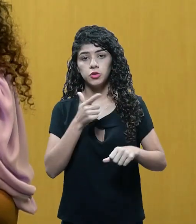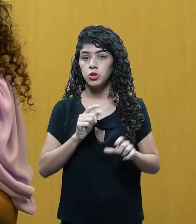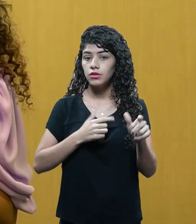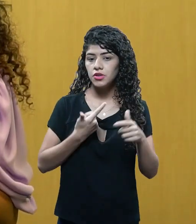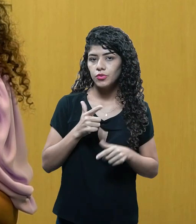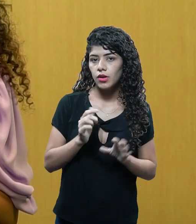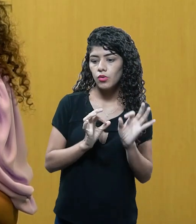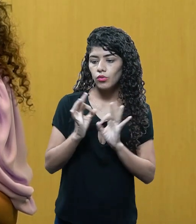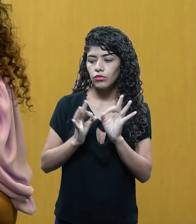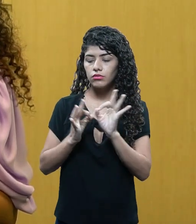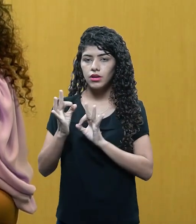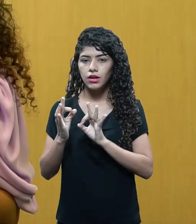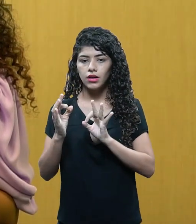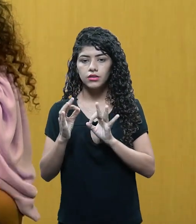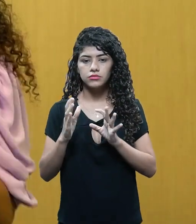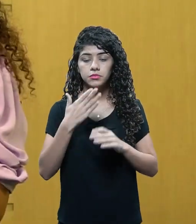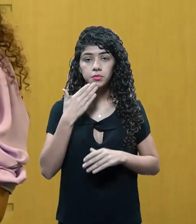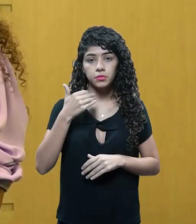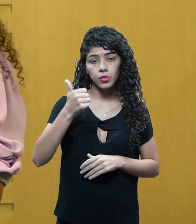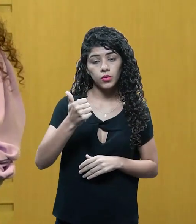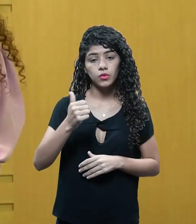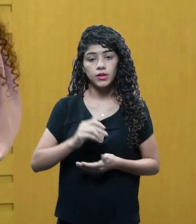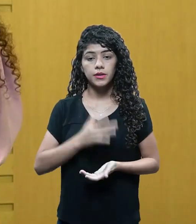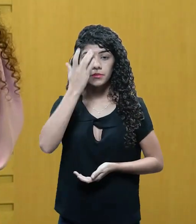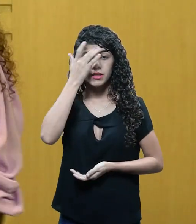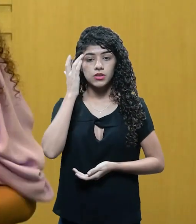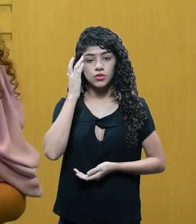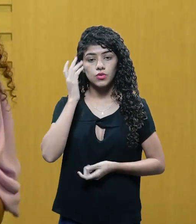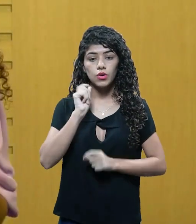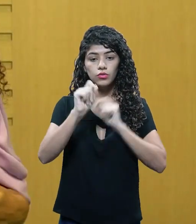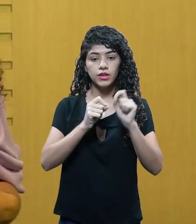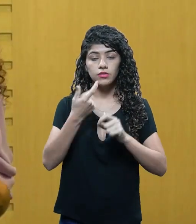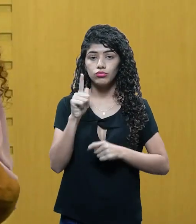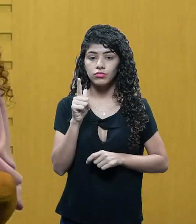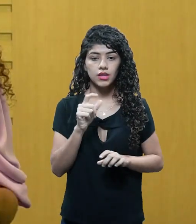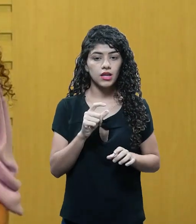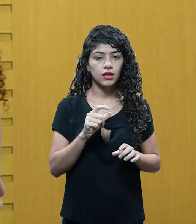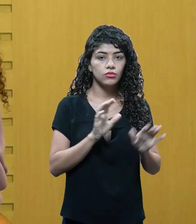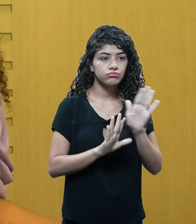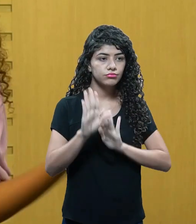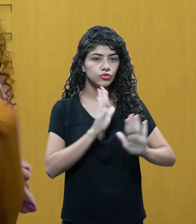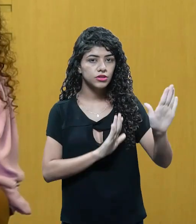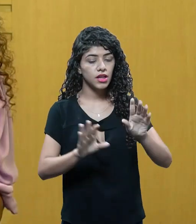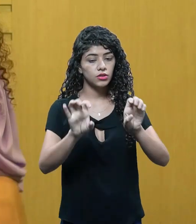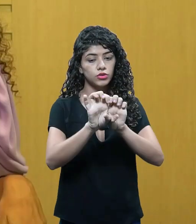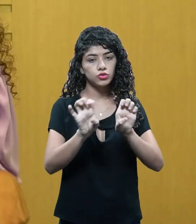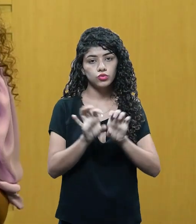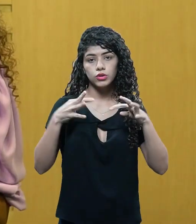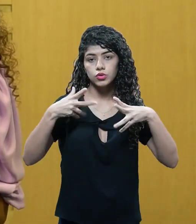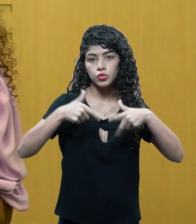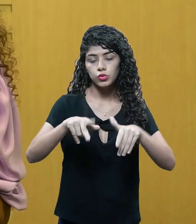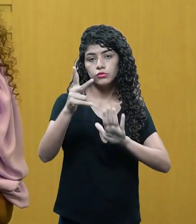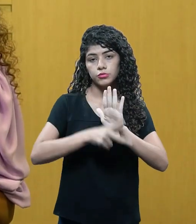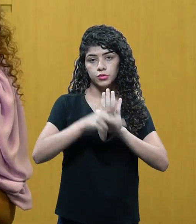teve um cuidado de formatação, aí a pessoa pode pressupor que você não teve um cuidado com a estrutura